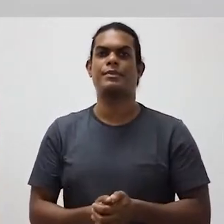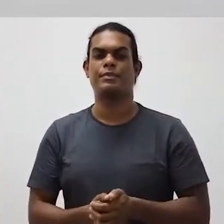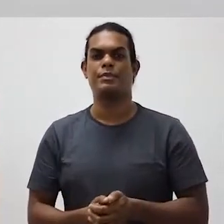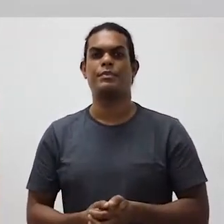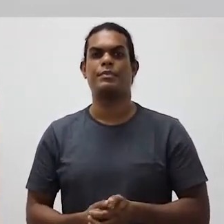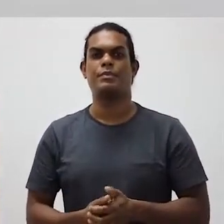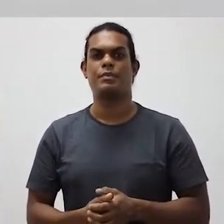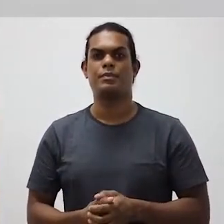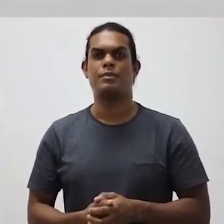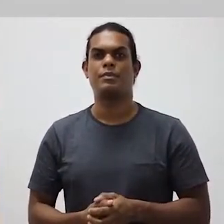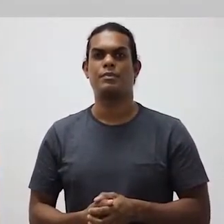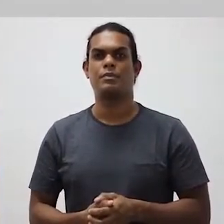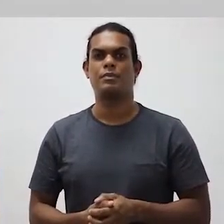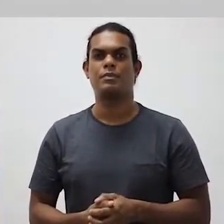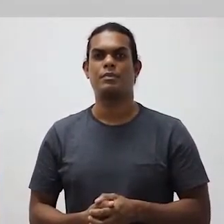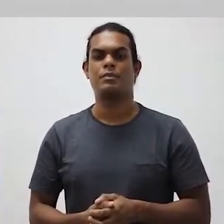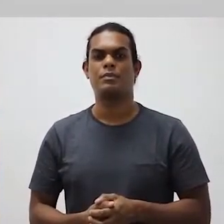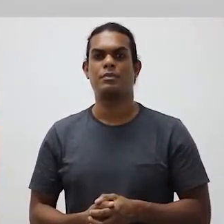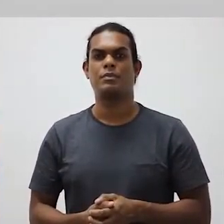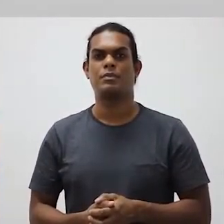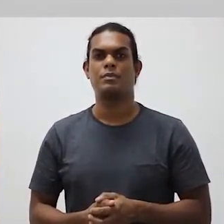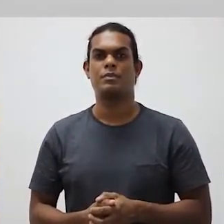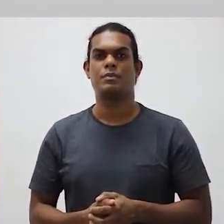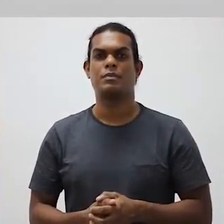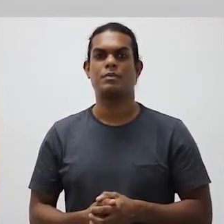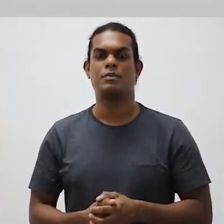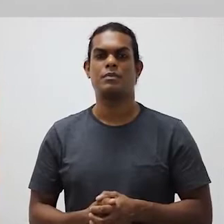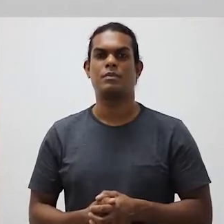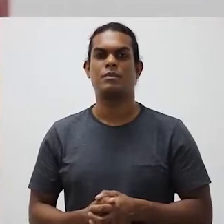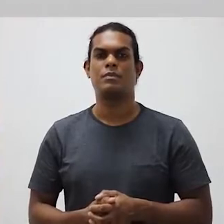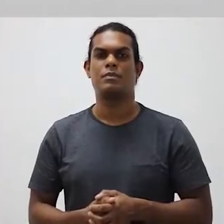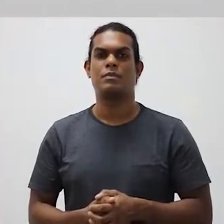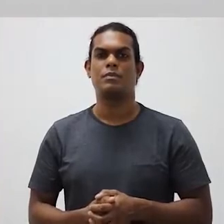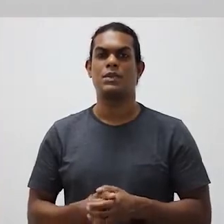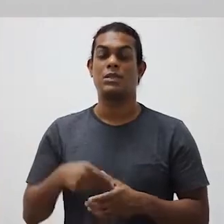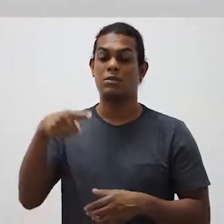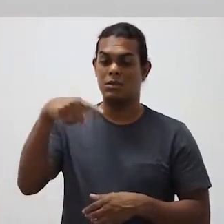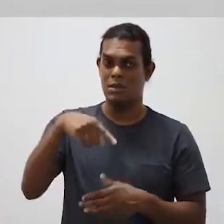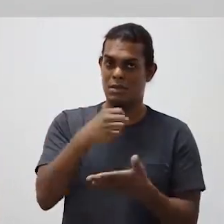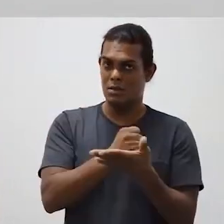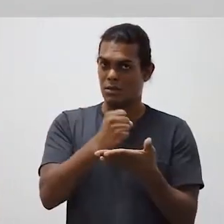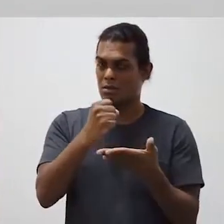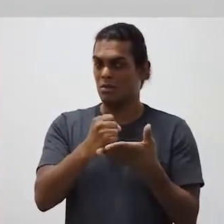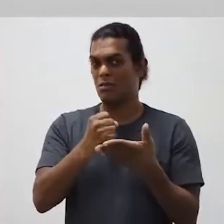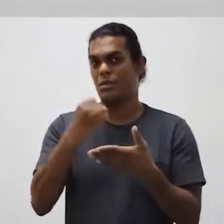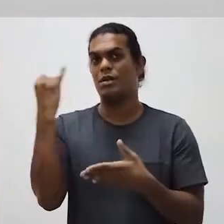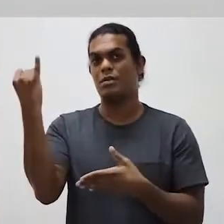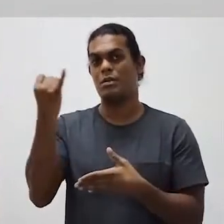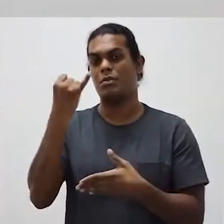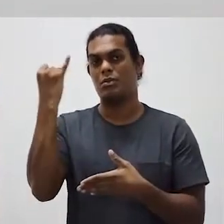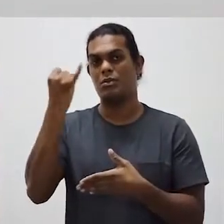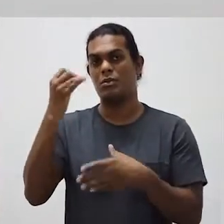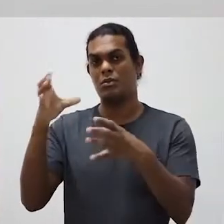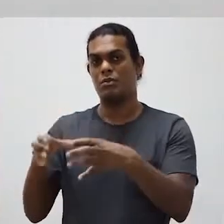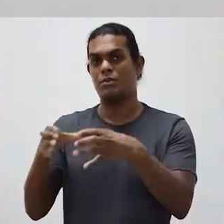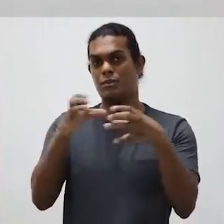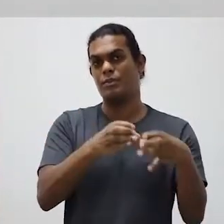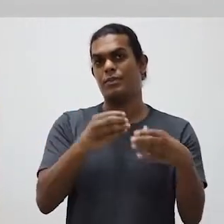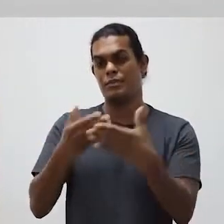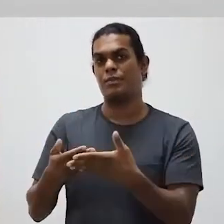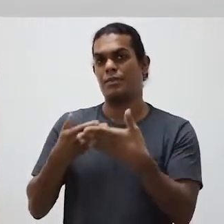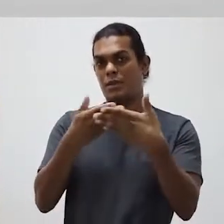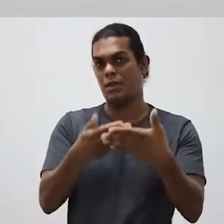Landing, ou conhecimento de embarque. Então, nesse documento importantíssimo para transporte marítimo,